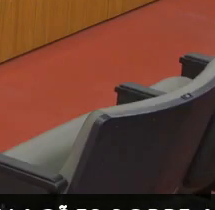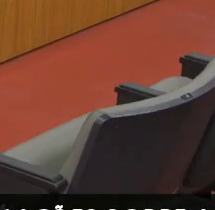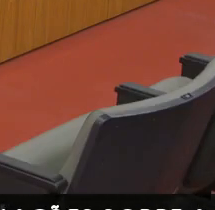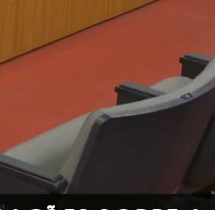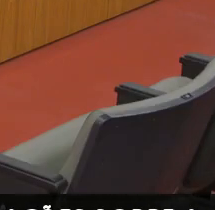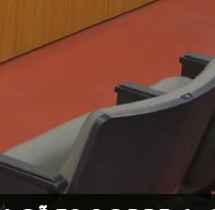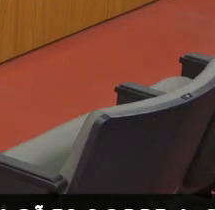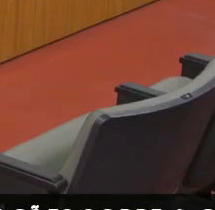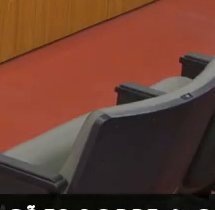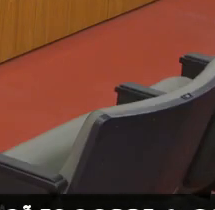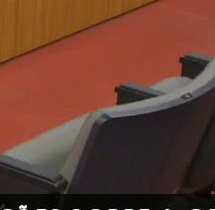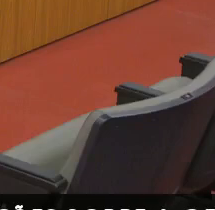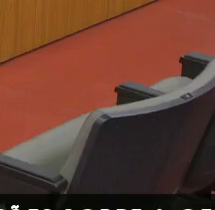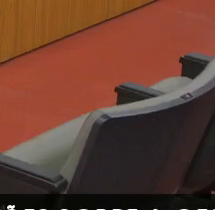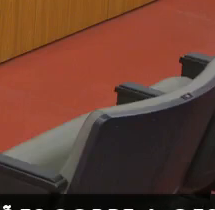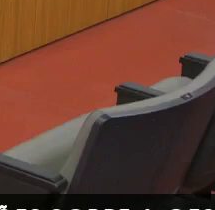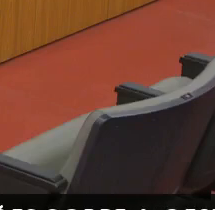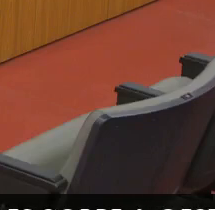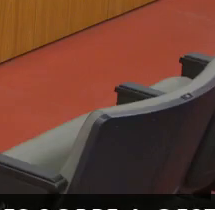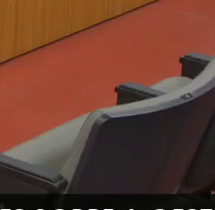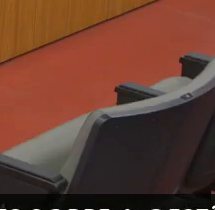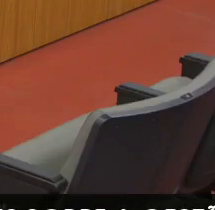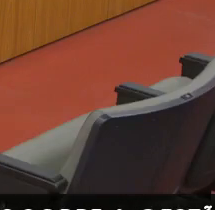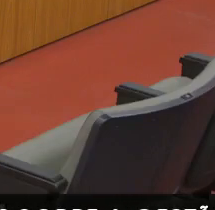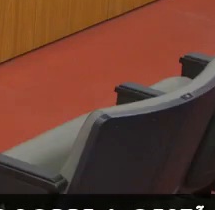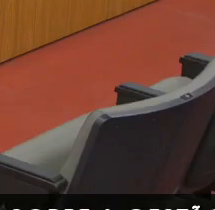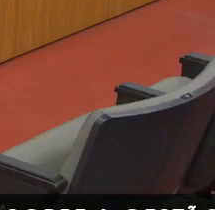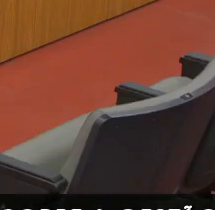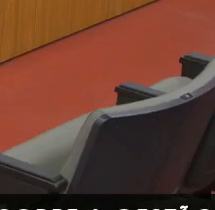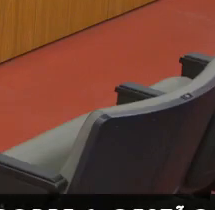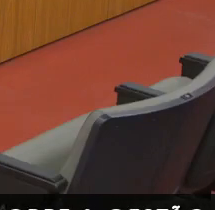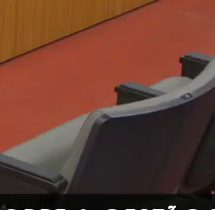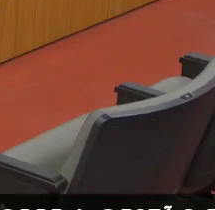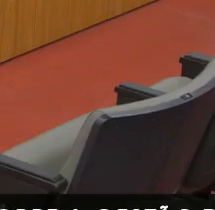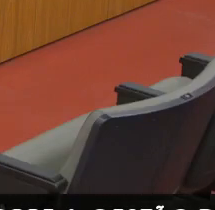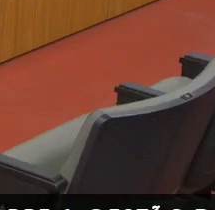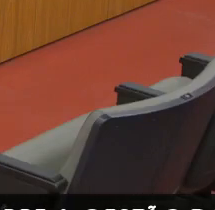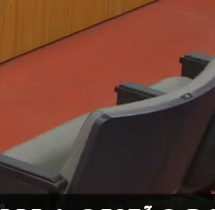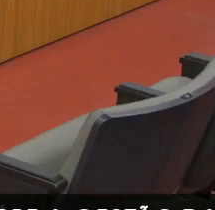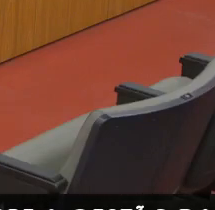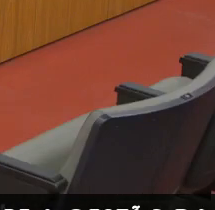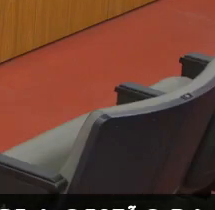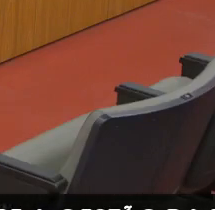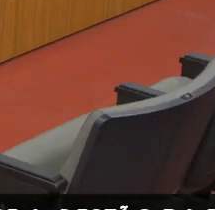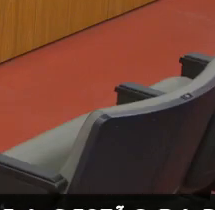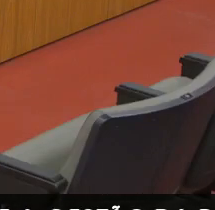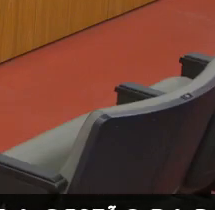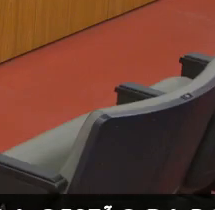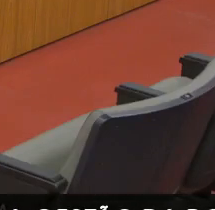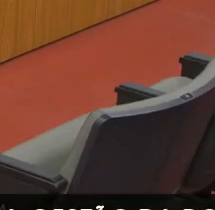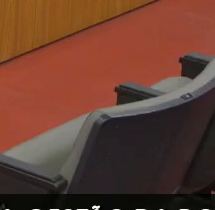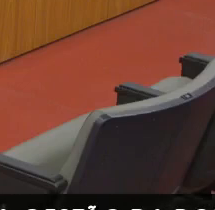o pessoal da folia Bom dia E aí